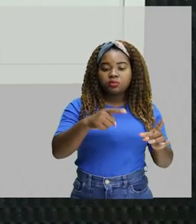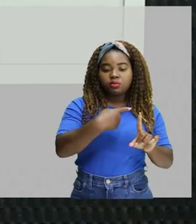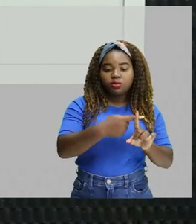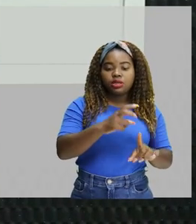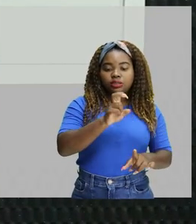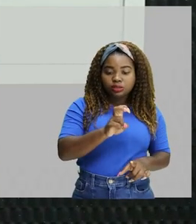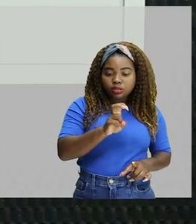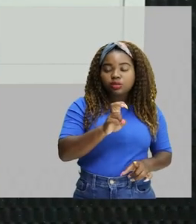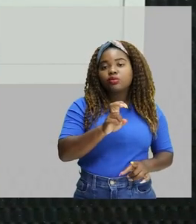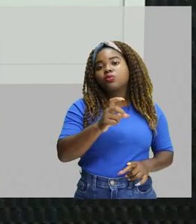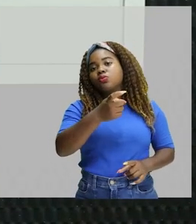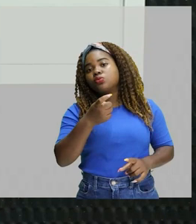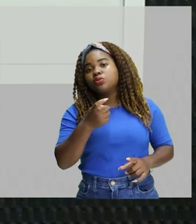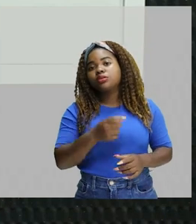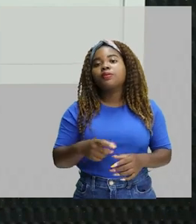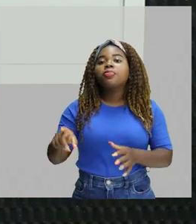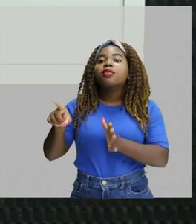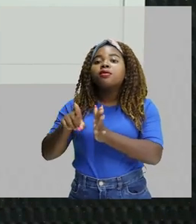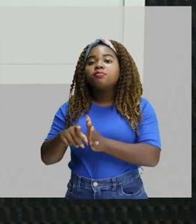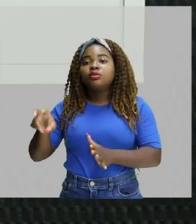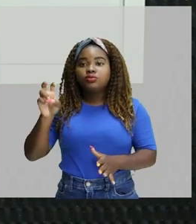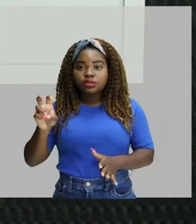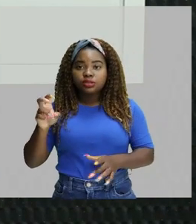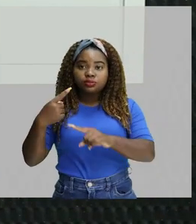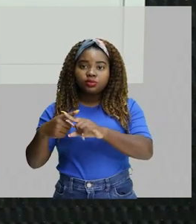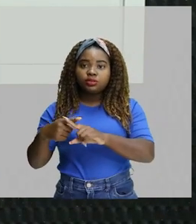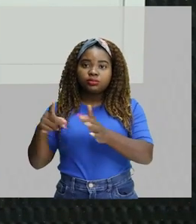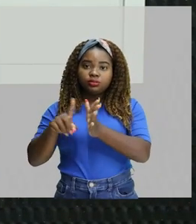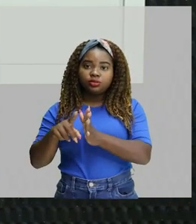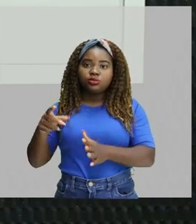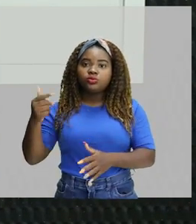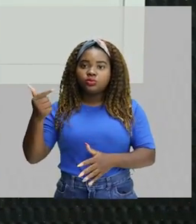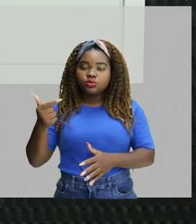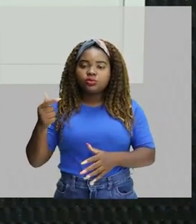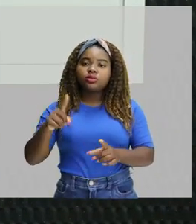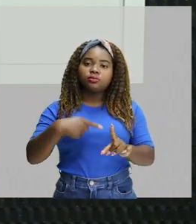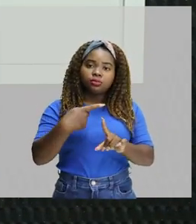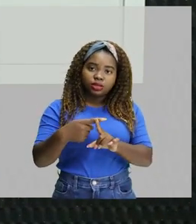5x -5 m -2 dá mais 10 vem para cá